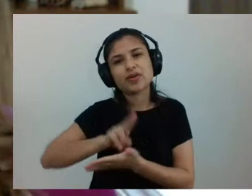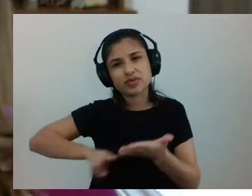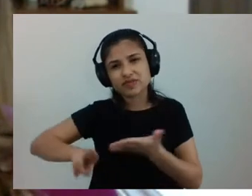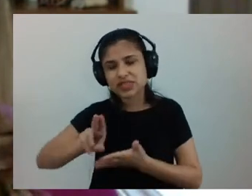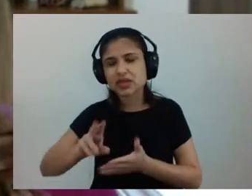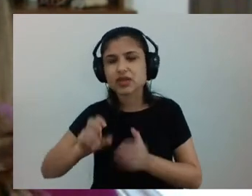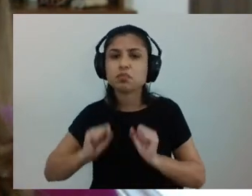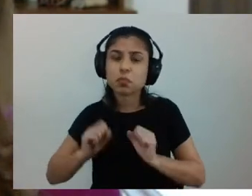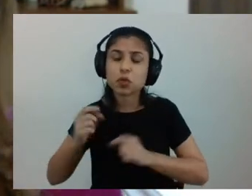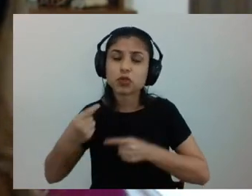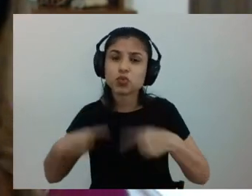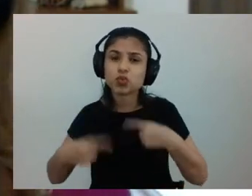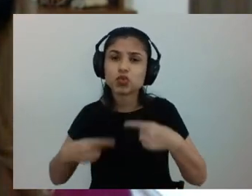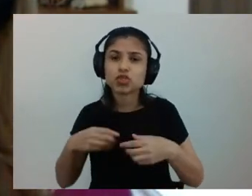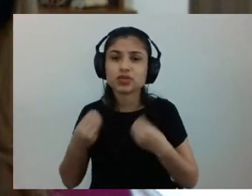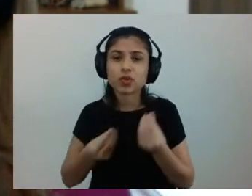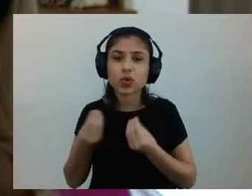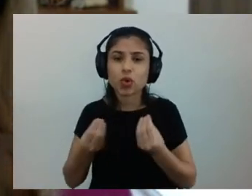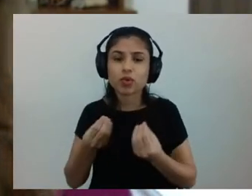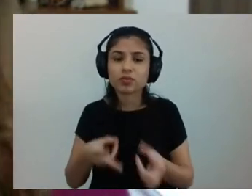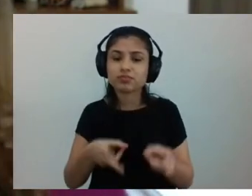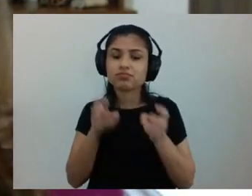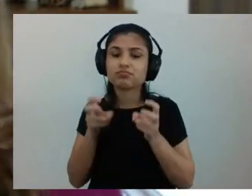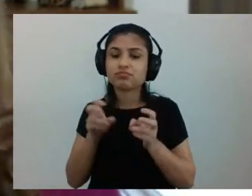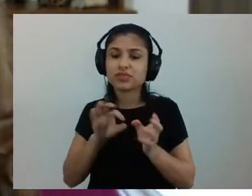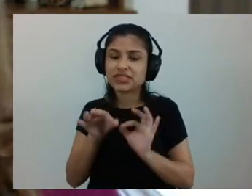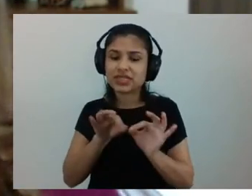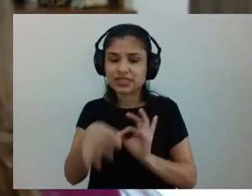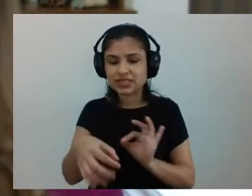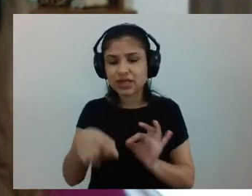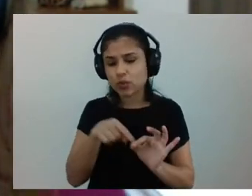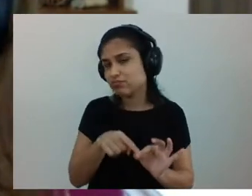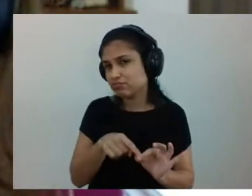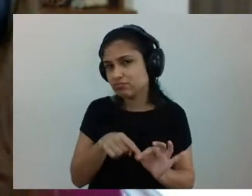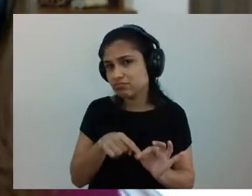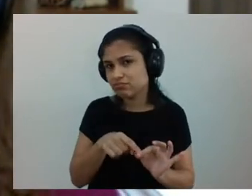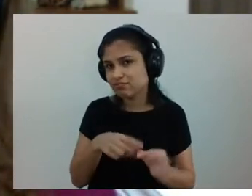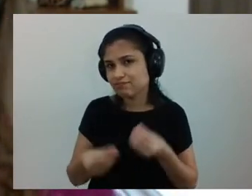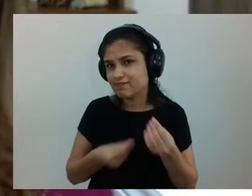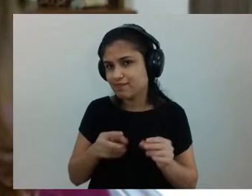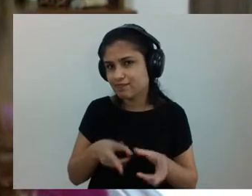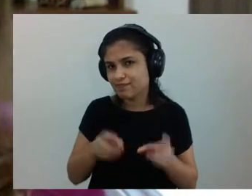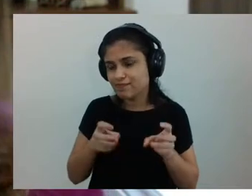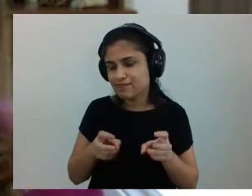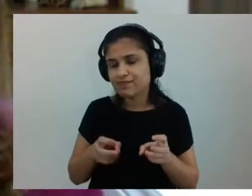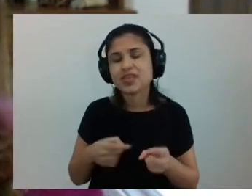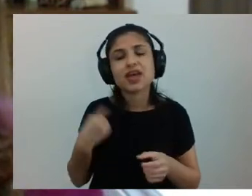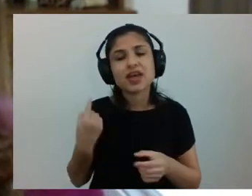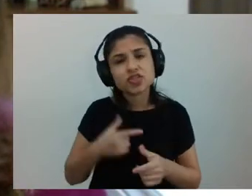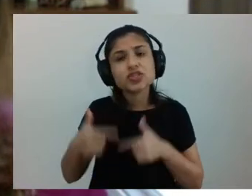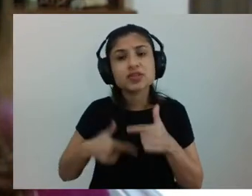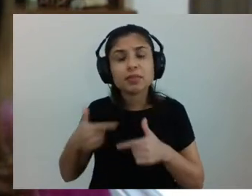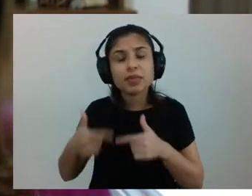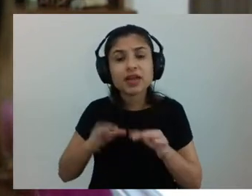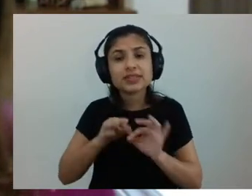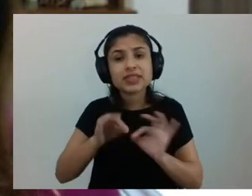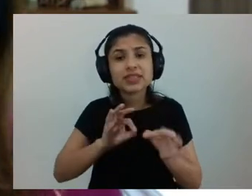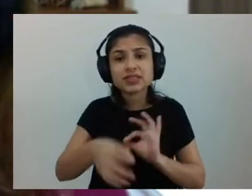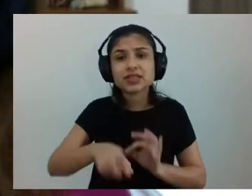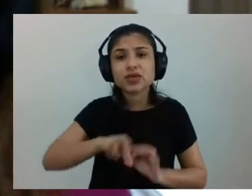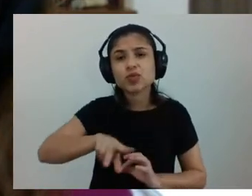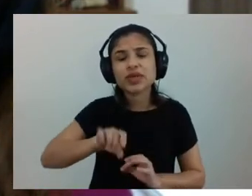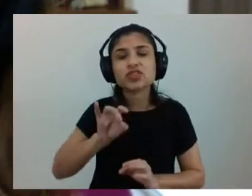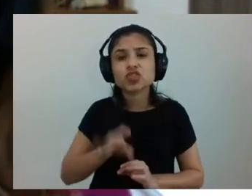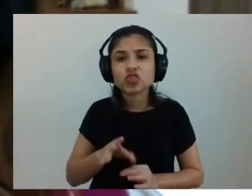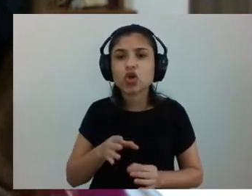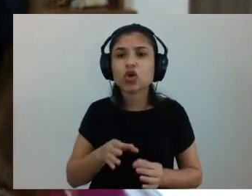ver a extensão. E a gente está trabalhando muito com a extensão no sentido de não limitá-la à prestação de serviço,